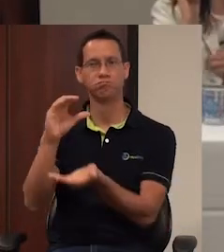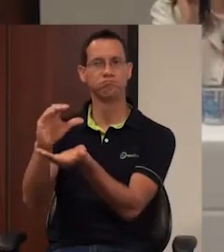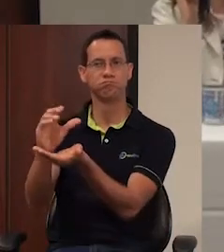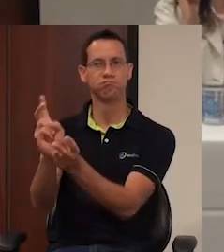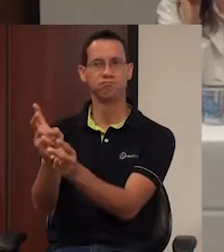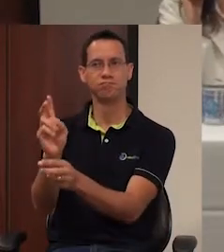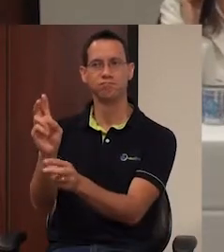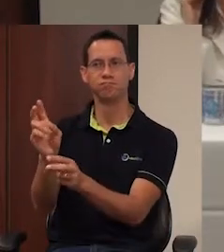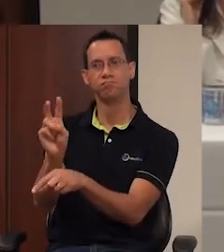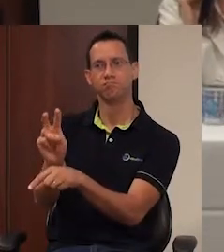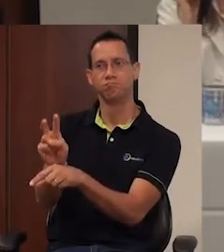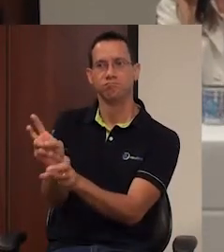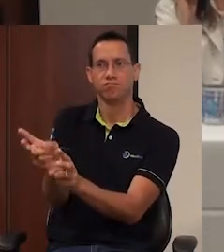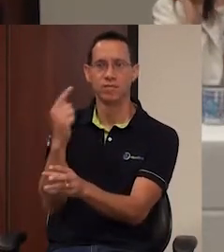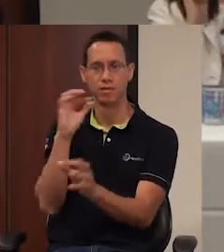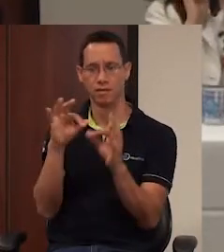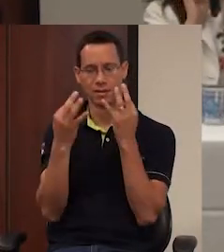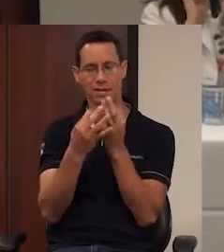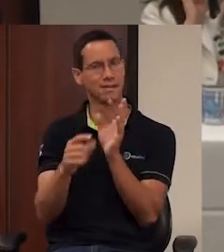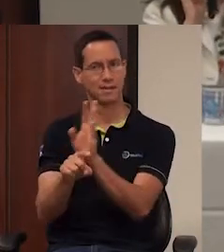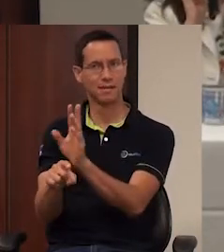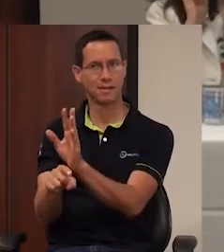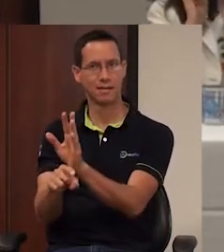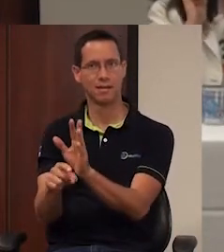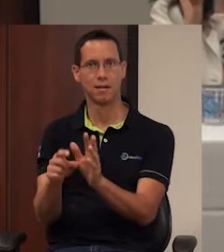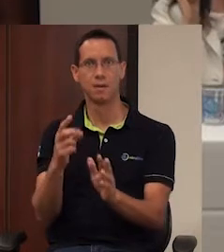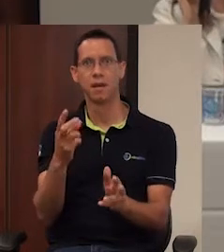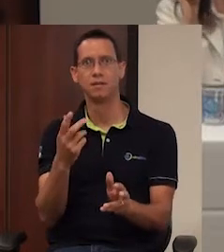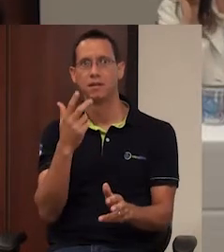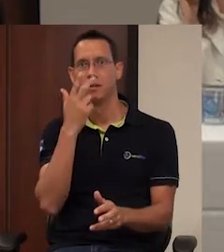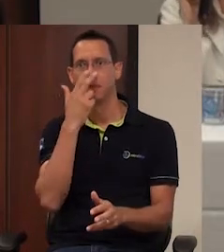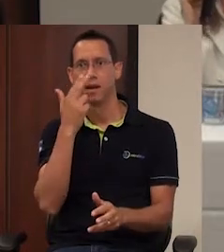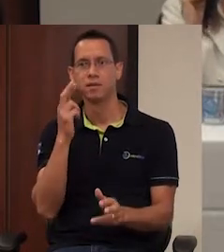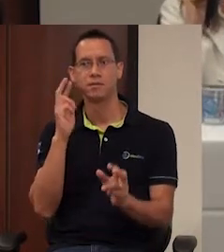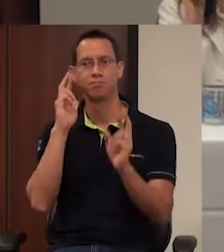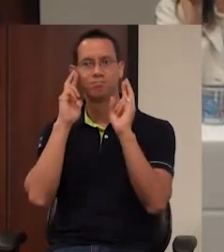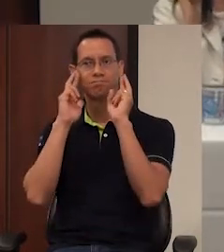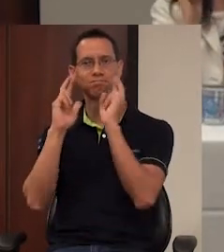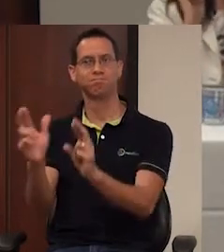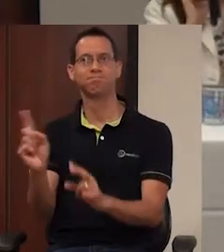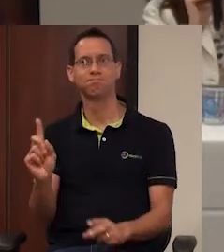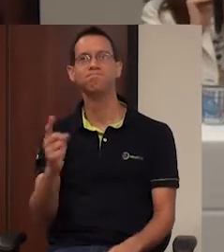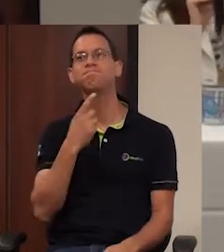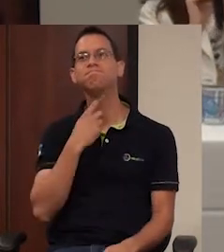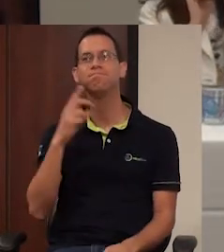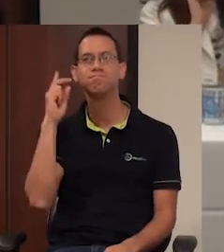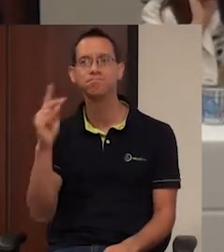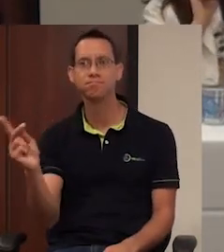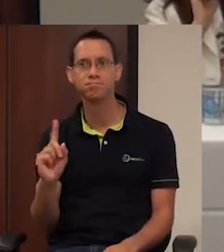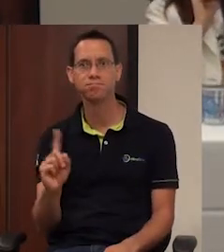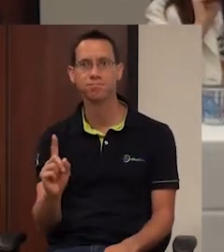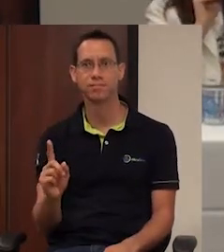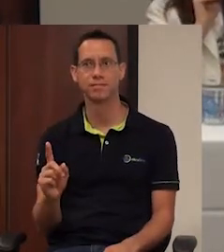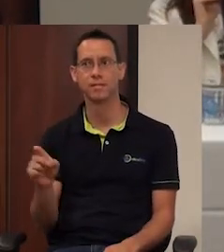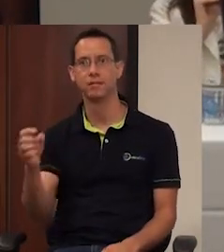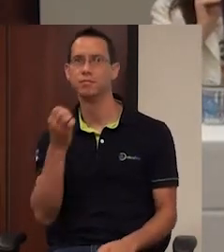É a família querendo ajudar, mas na perspectiva de ajudar, acaba o quê? Não respeitando a vontade, não deixando que a pessoa com deficiência